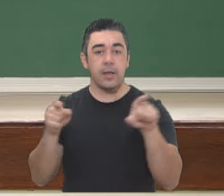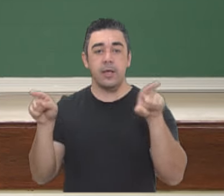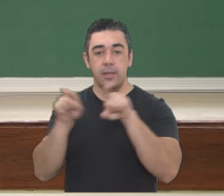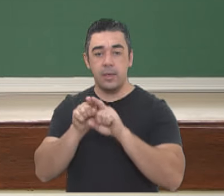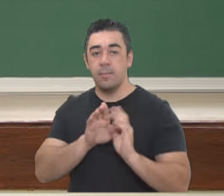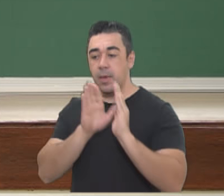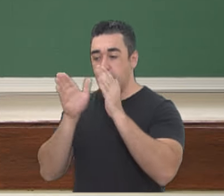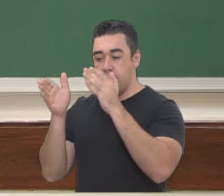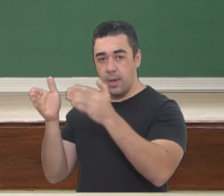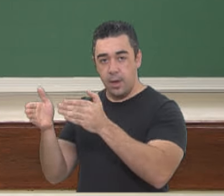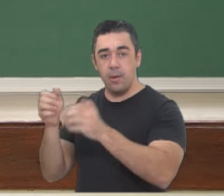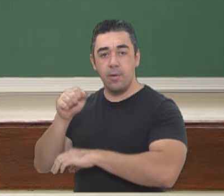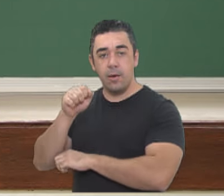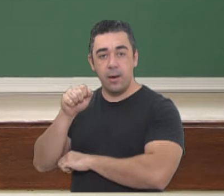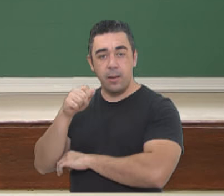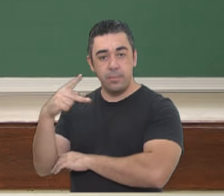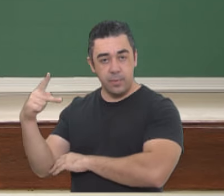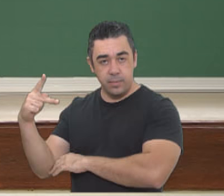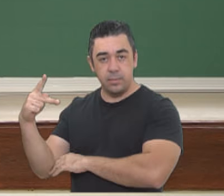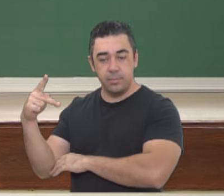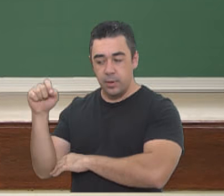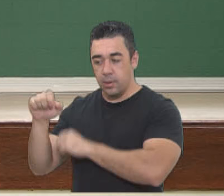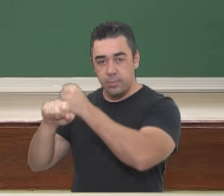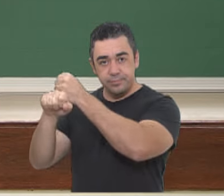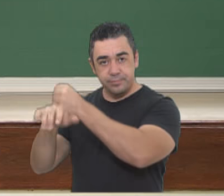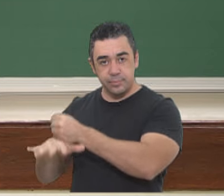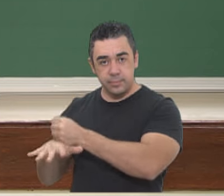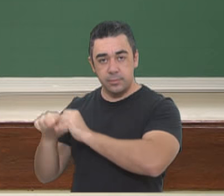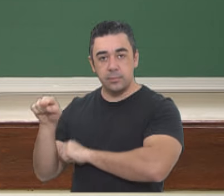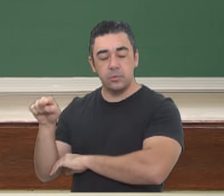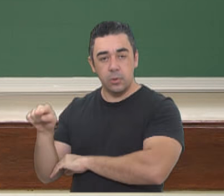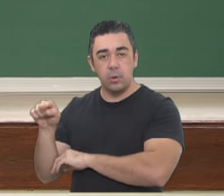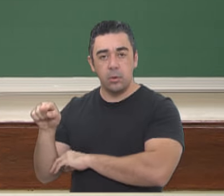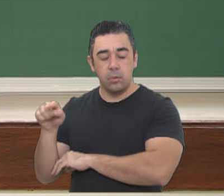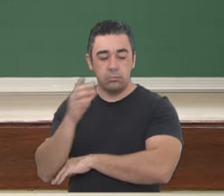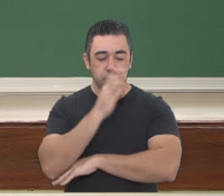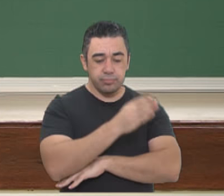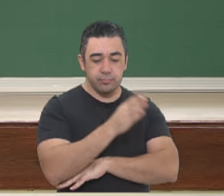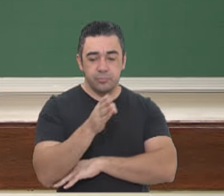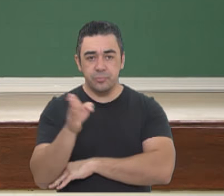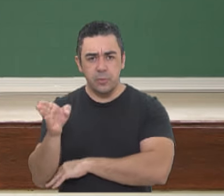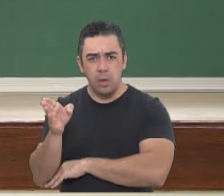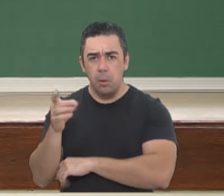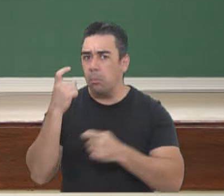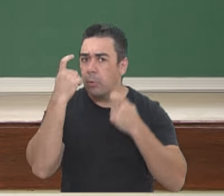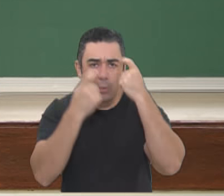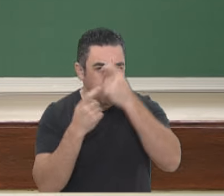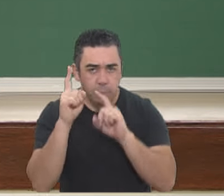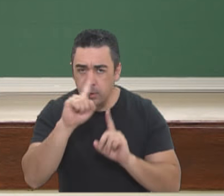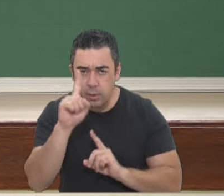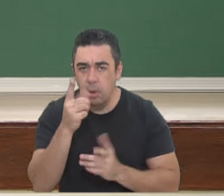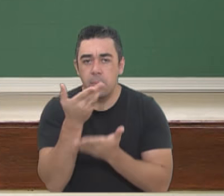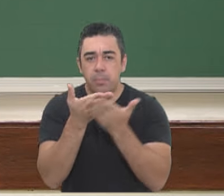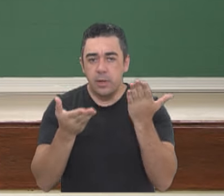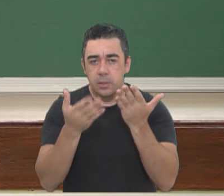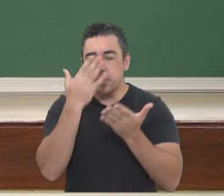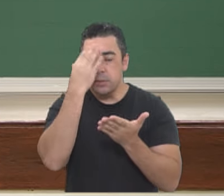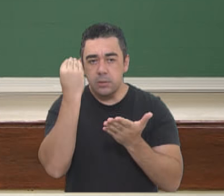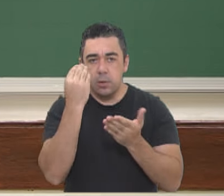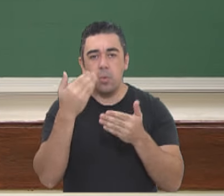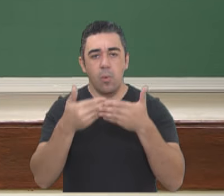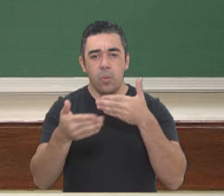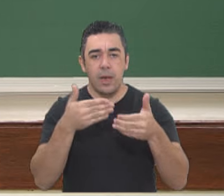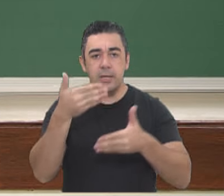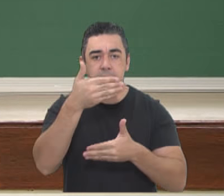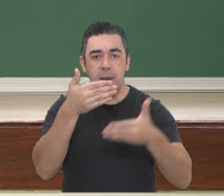no aplicativo, tudo bem? Não se preocupem que se perderem alguma coisinha, algum detalhe em algum